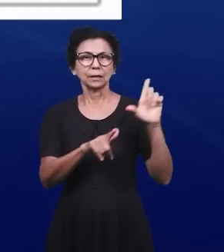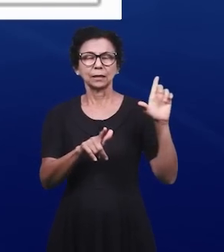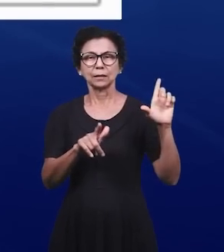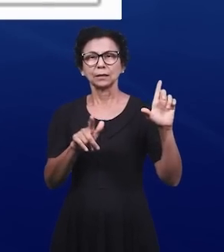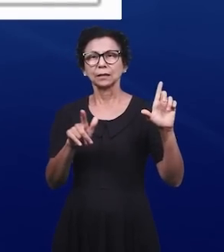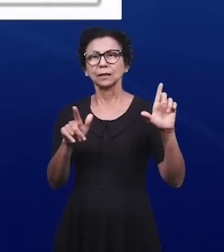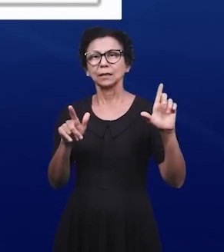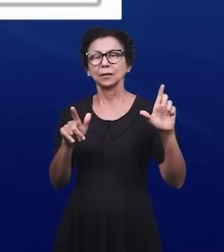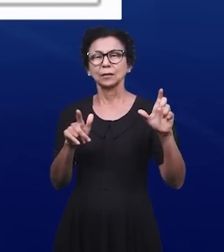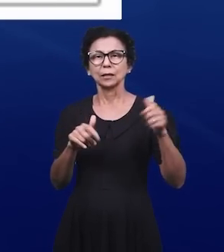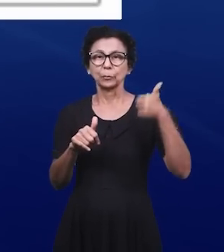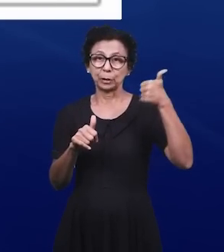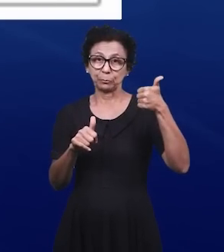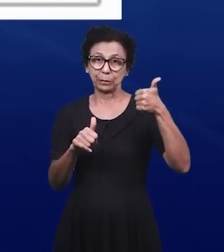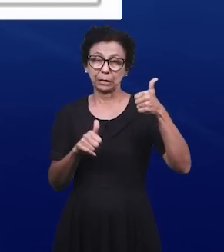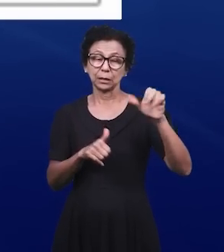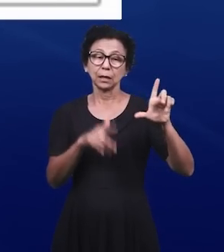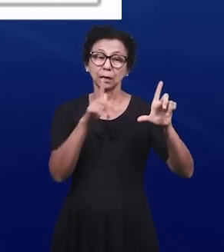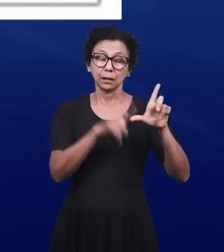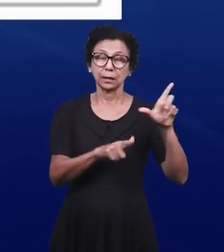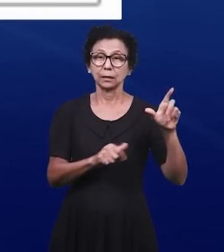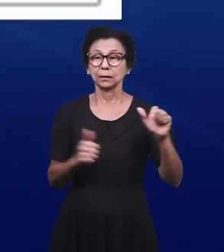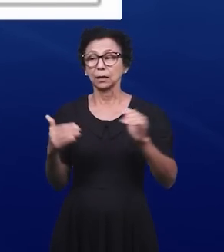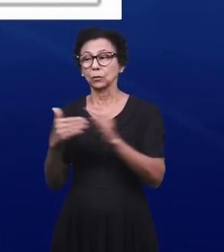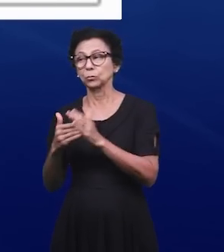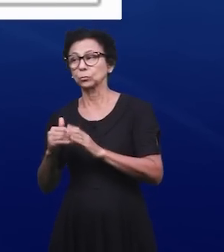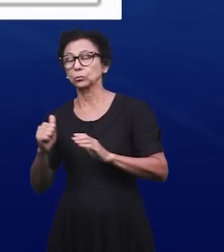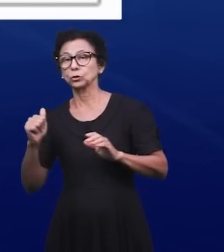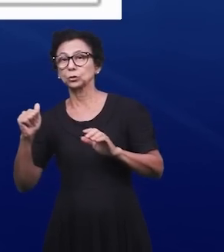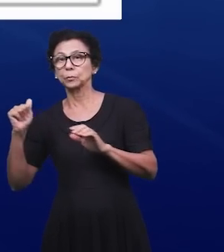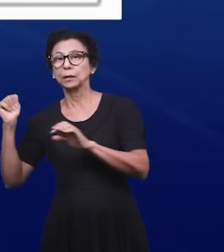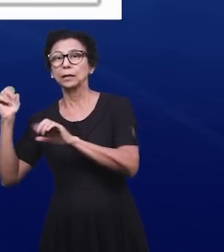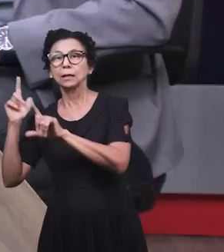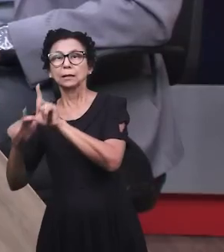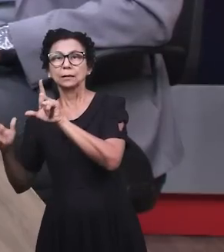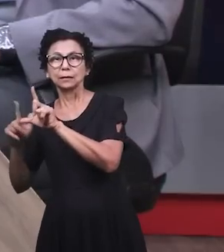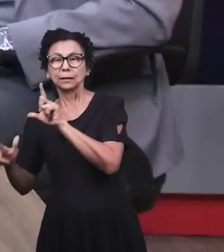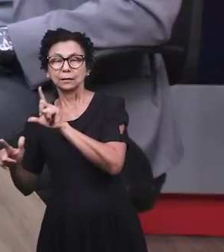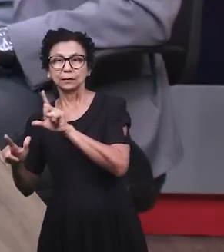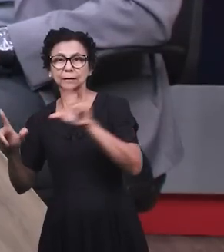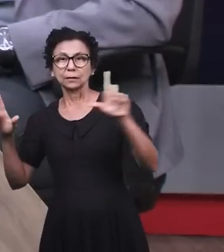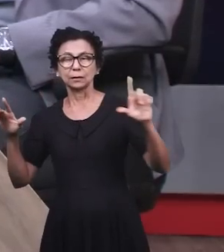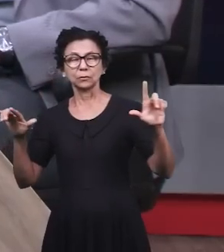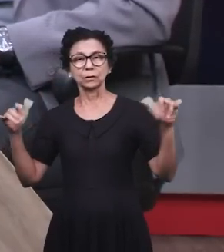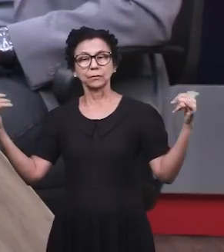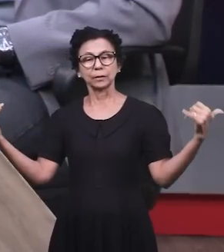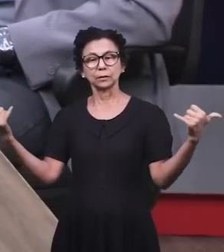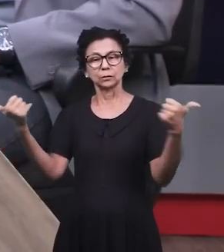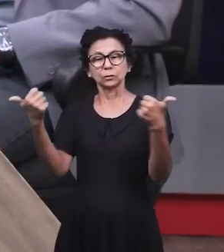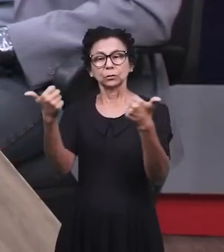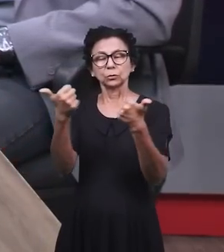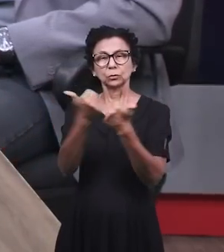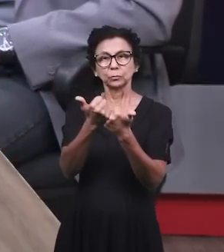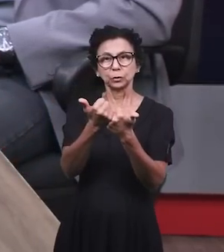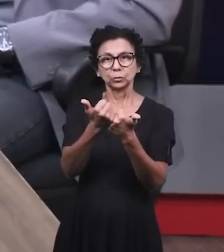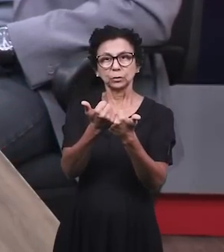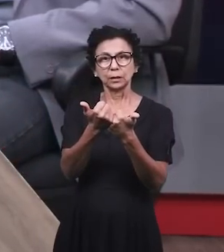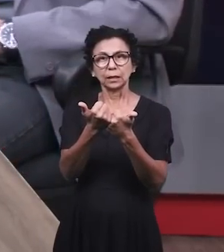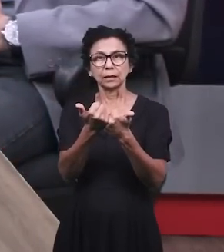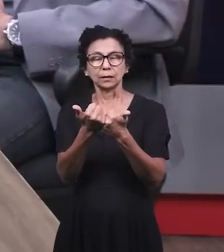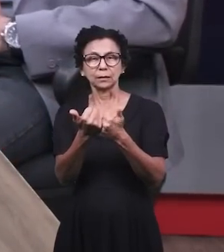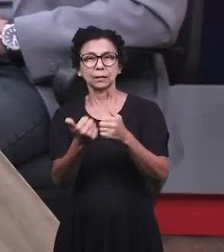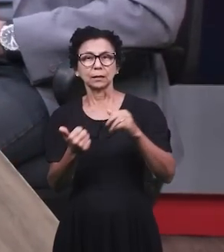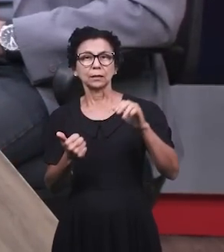e vice-versa. Então, em vez de escrever a primeira letra, escreveria a última. O B vem do Beth,